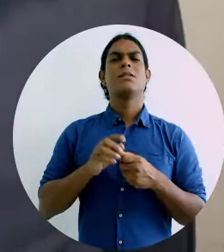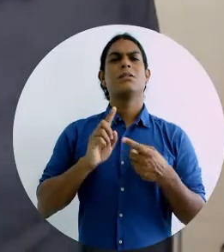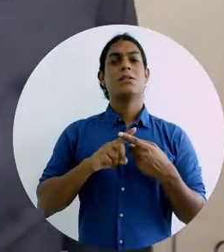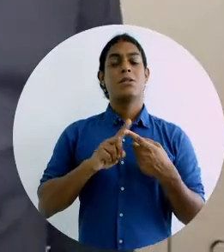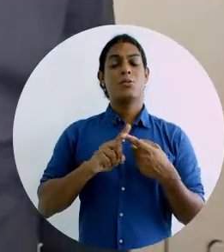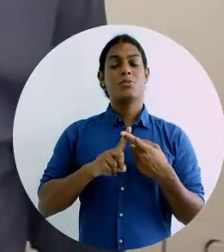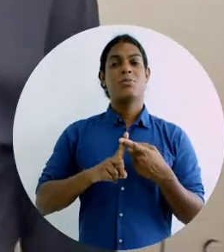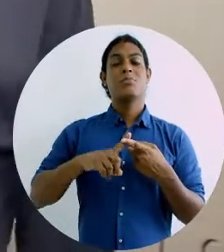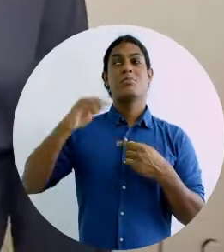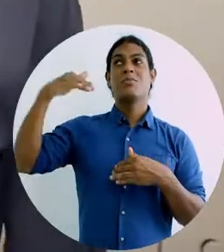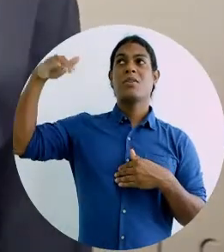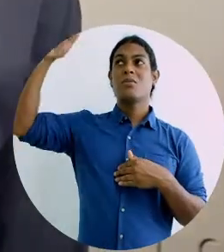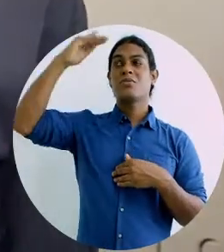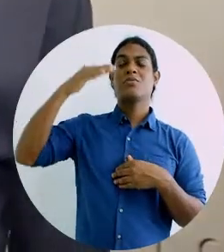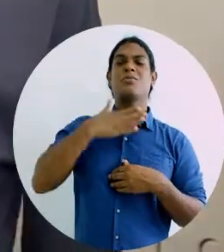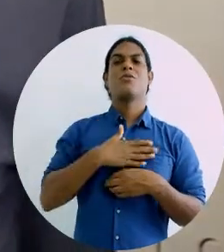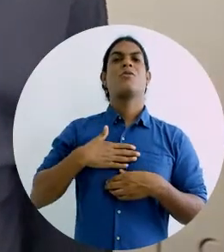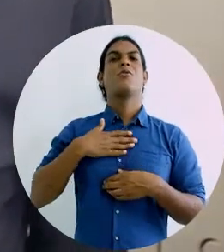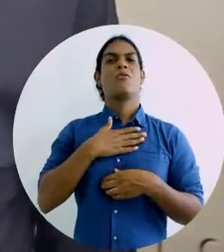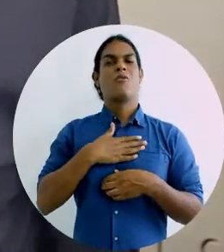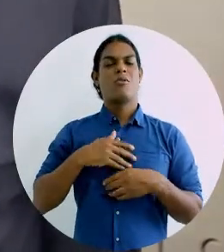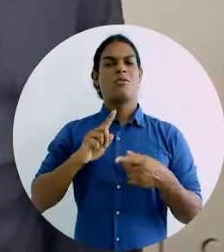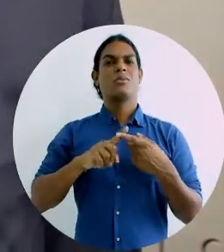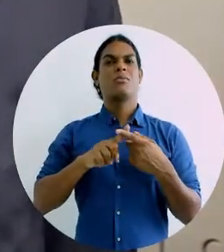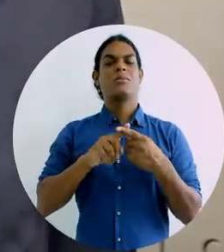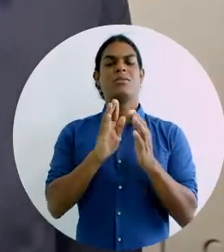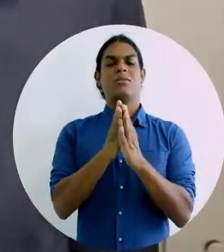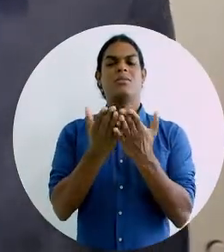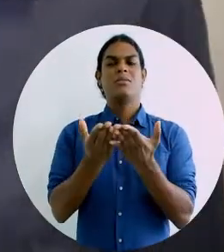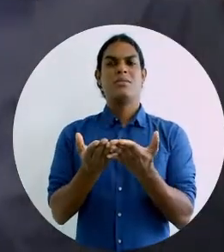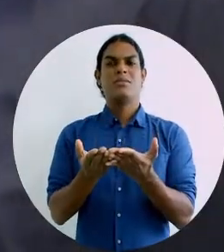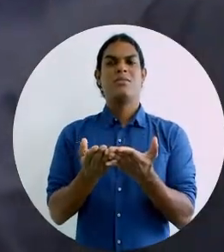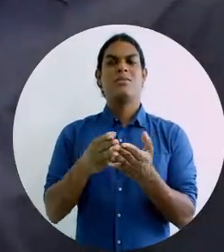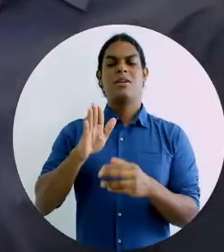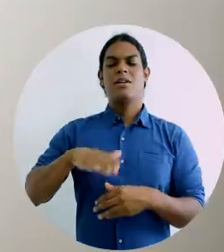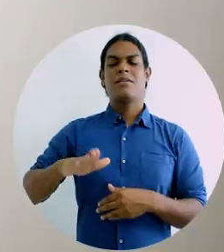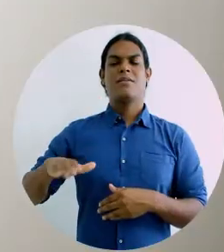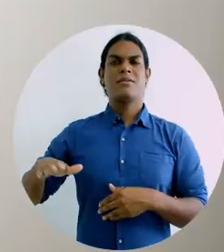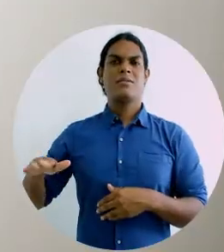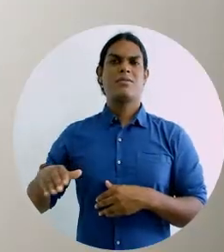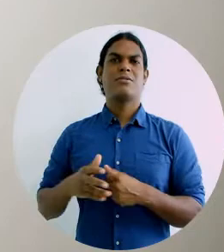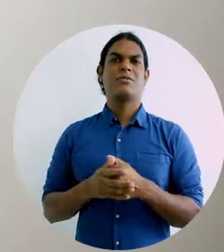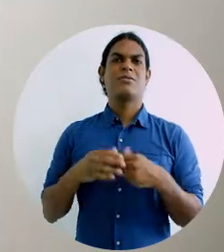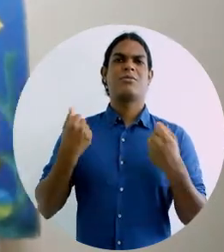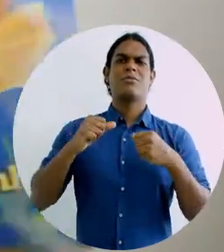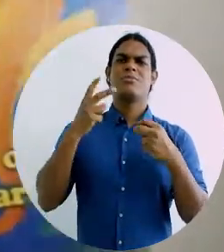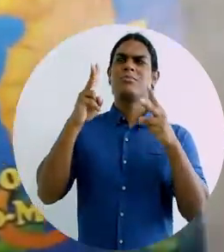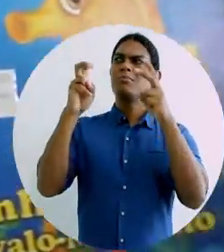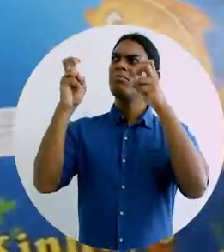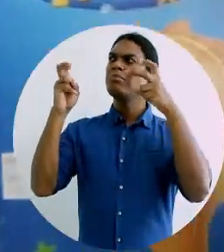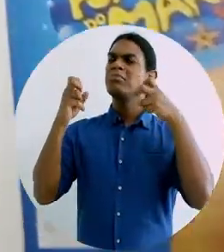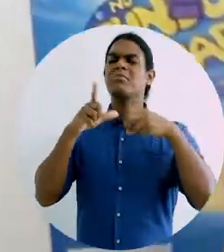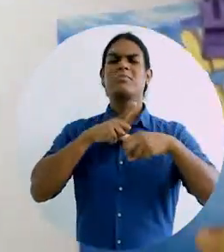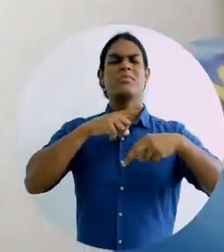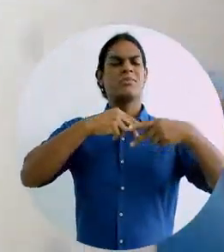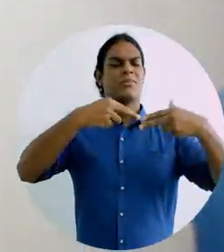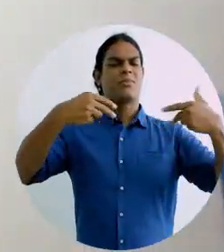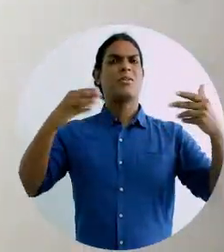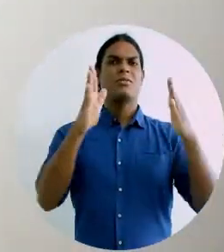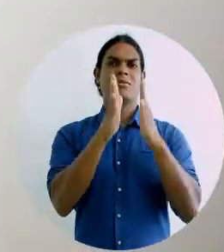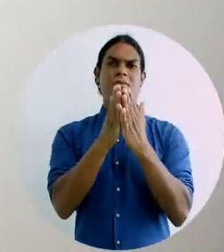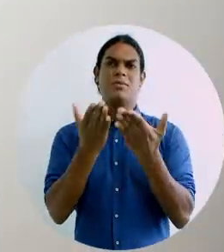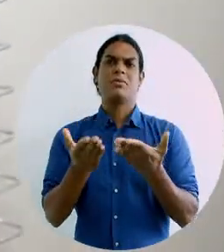material infantil. Então nós reforçamos na coleção a literatura infantil e juvenil. Vocês podem ver aqui que tem vários materiais,